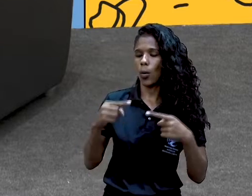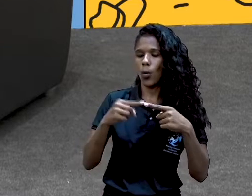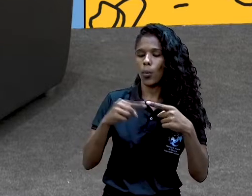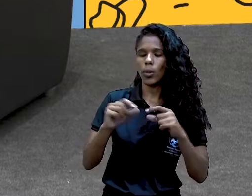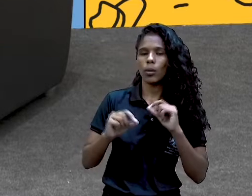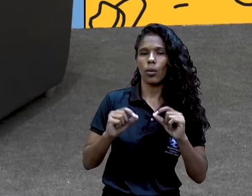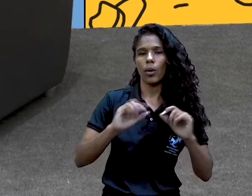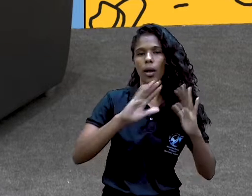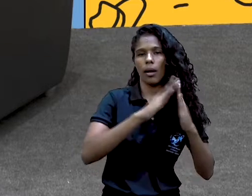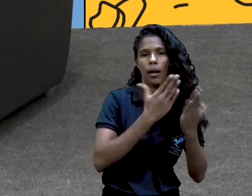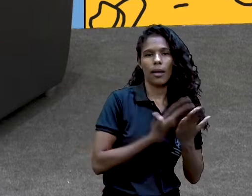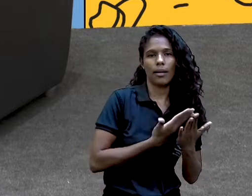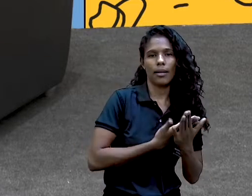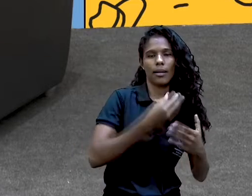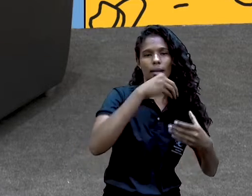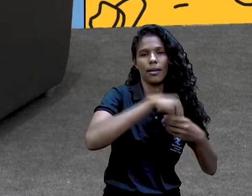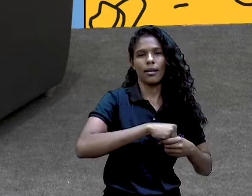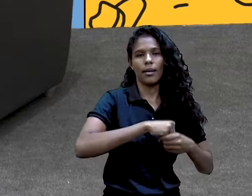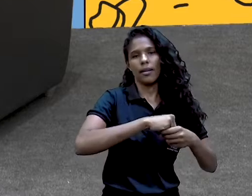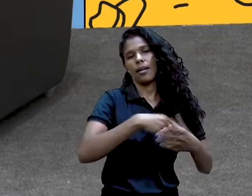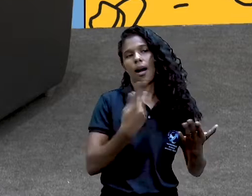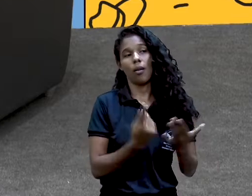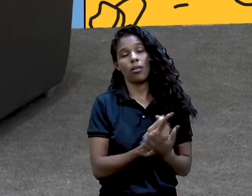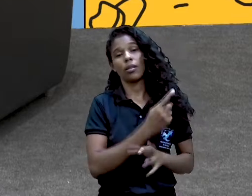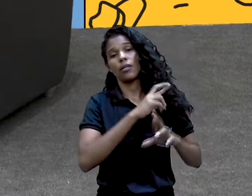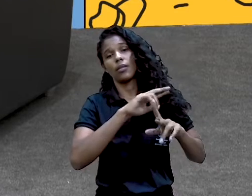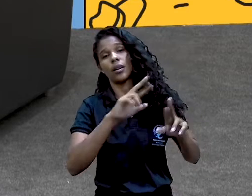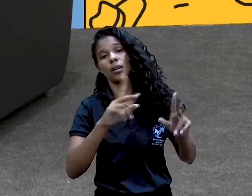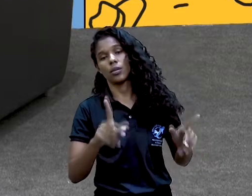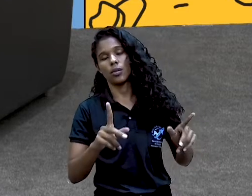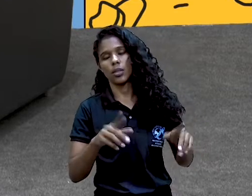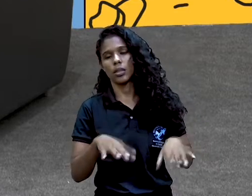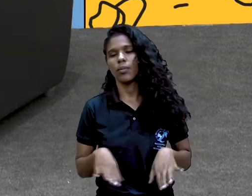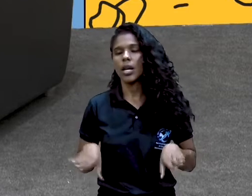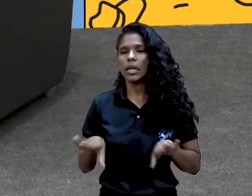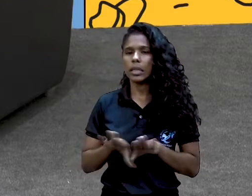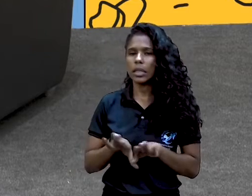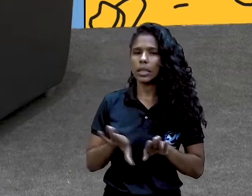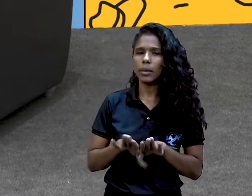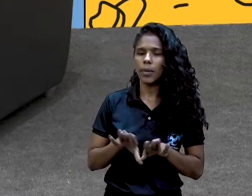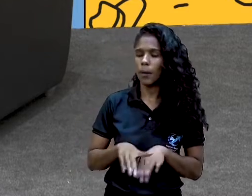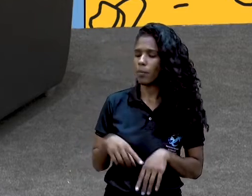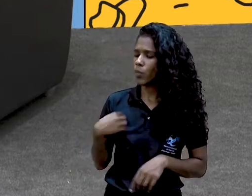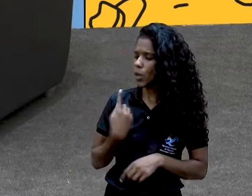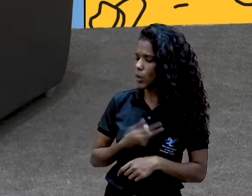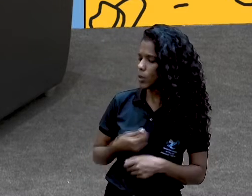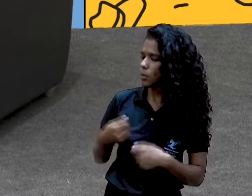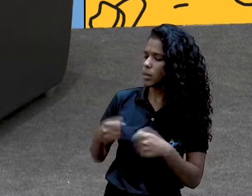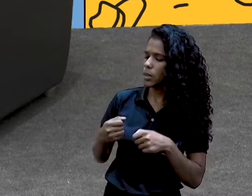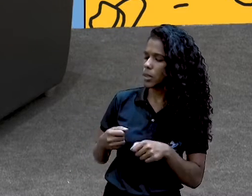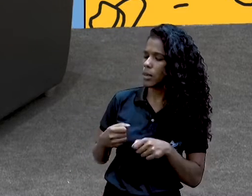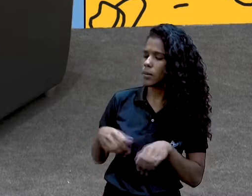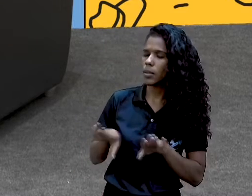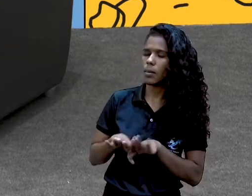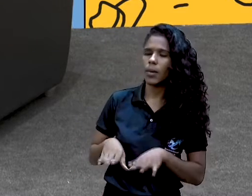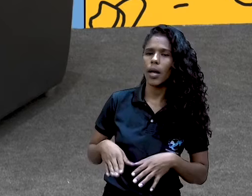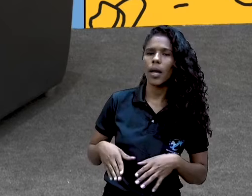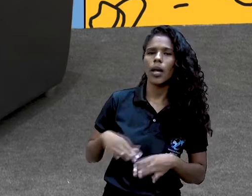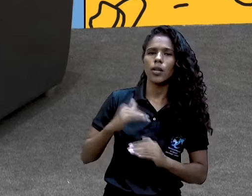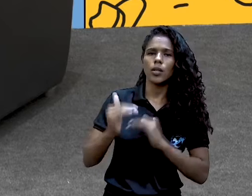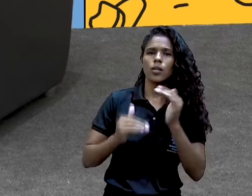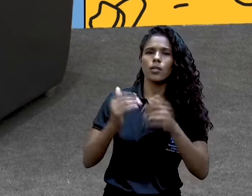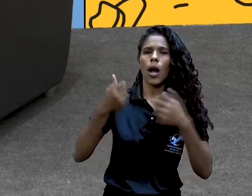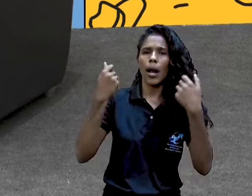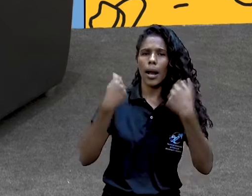tenho também que desenvolver na escola a nossa capacidade de argumentar. É o que você faz, Sofia. A Sofia faz muito bem isso, gente. Ela fala,